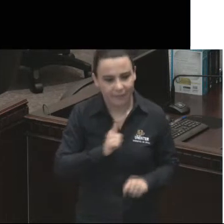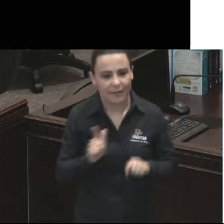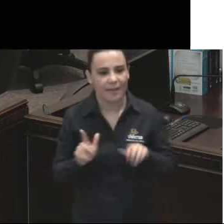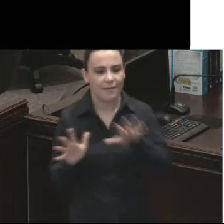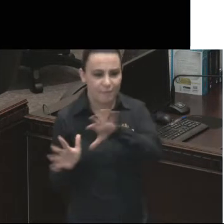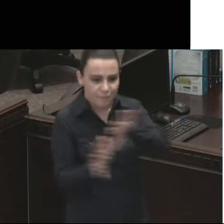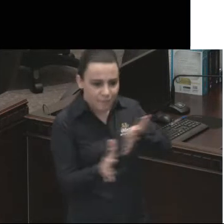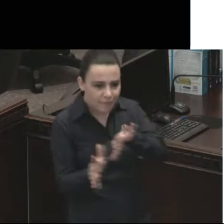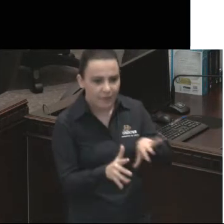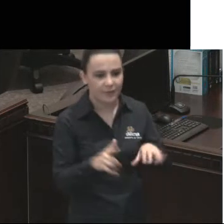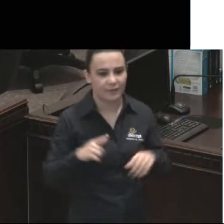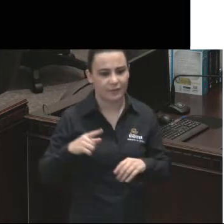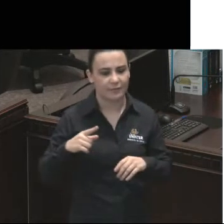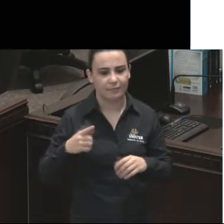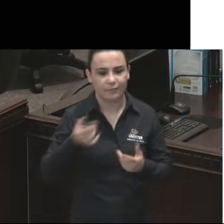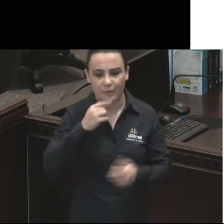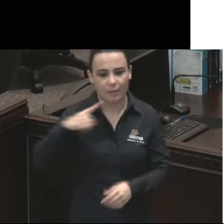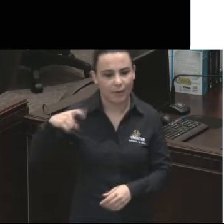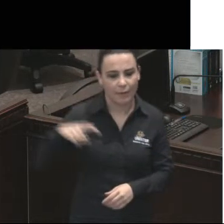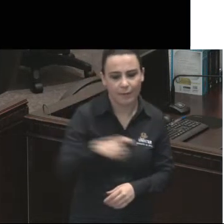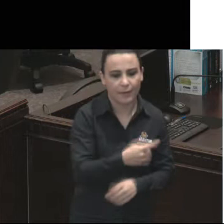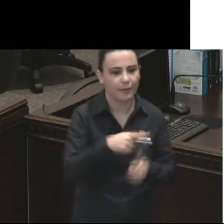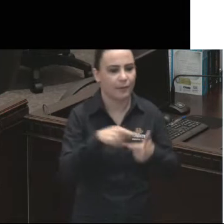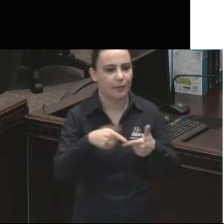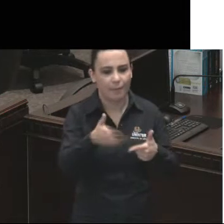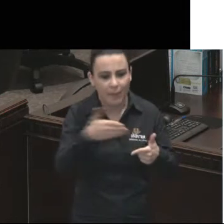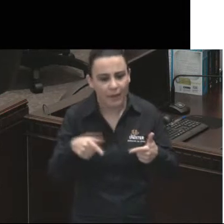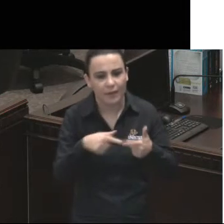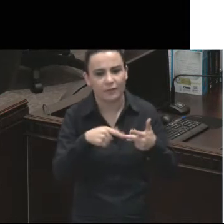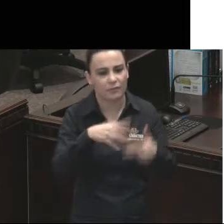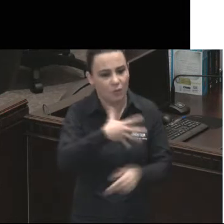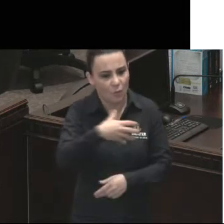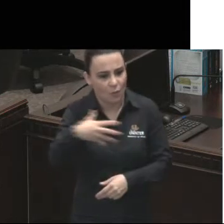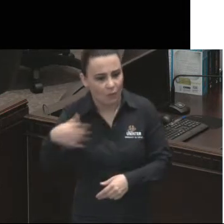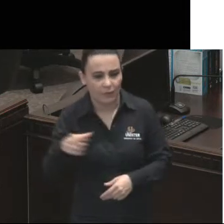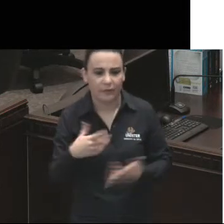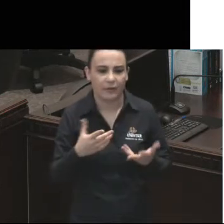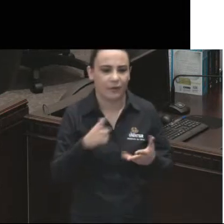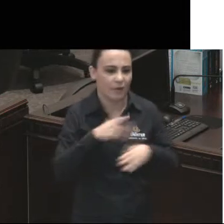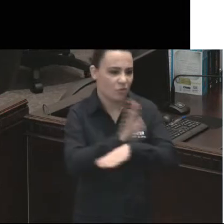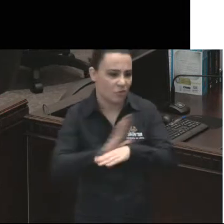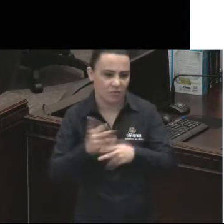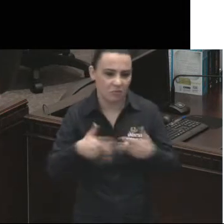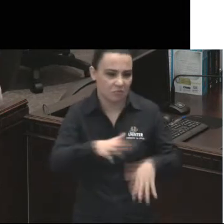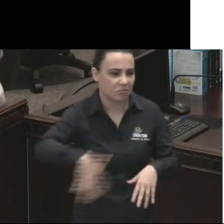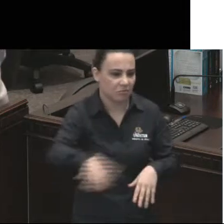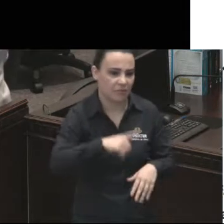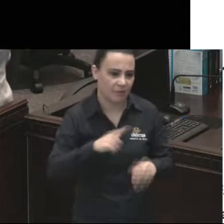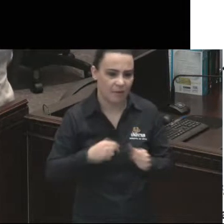de água, né, para tratamento de água potável, isso pode trazer problemas e retornar para o ser humano.